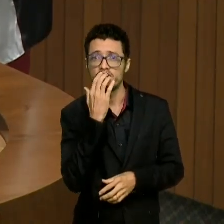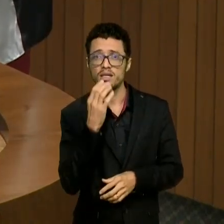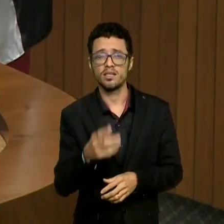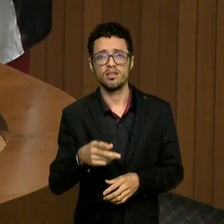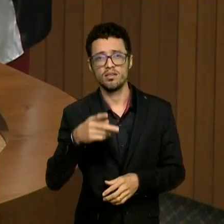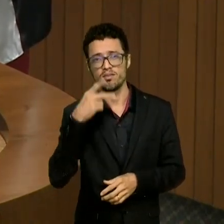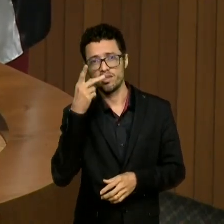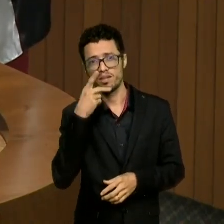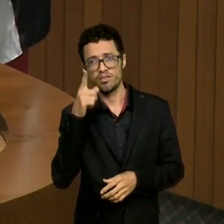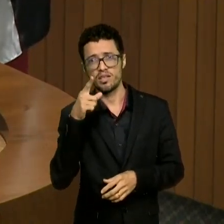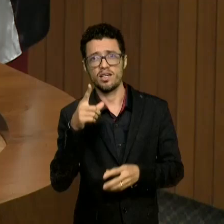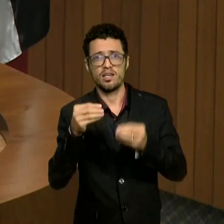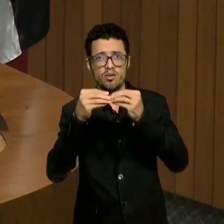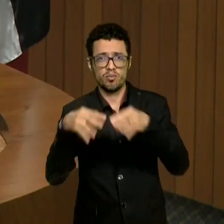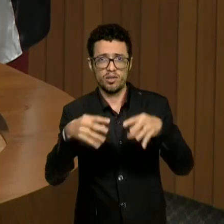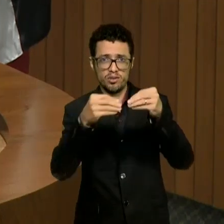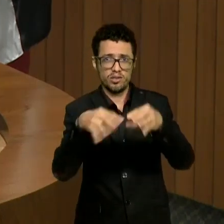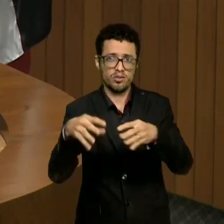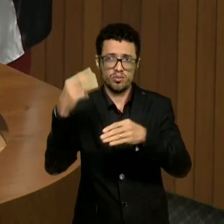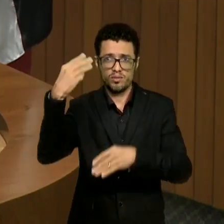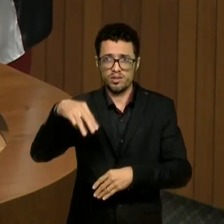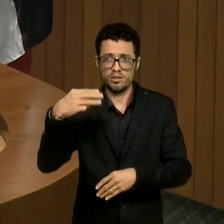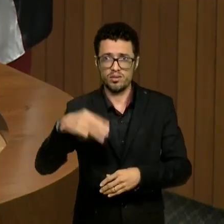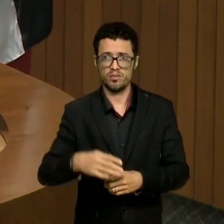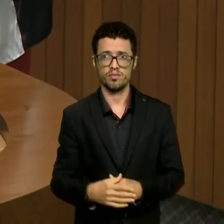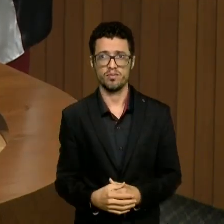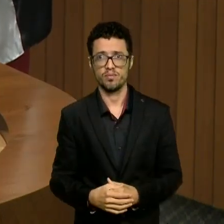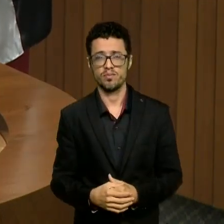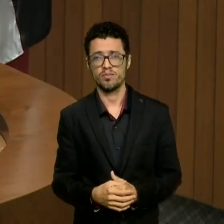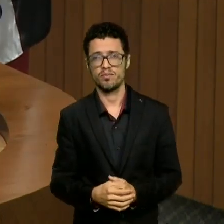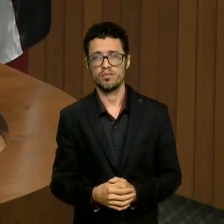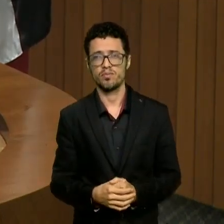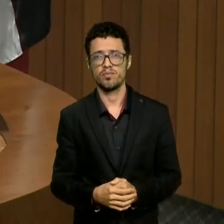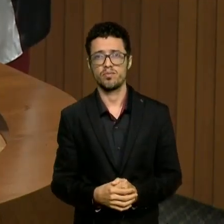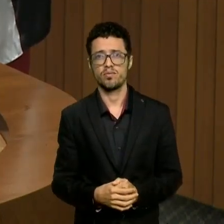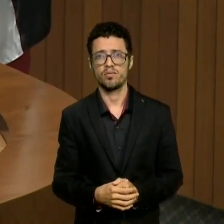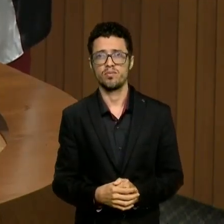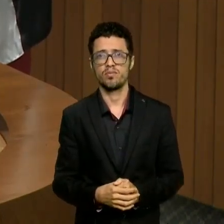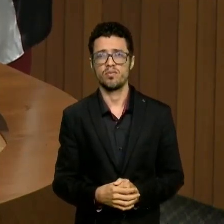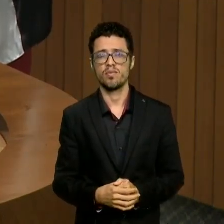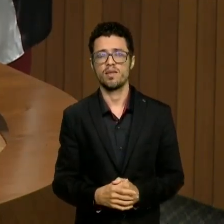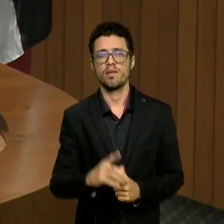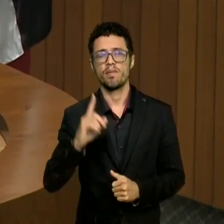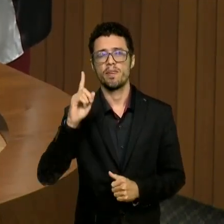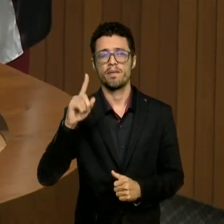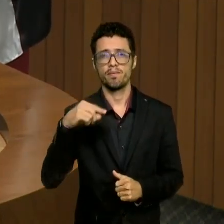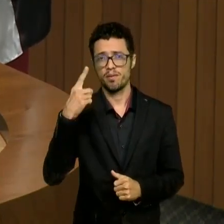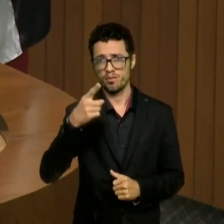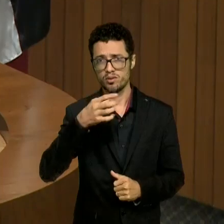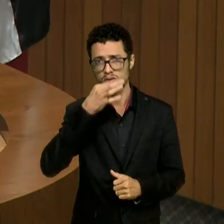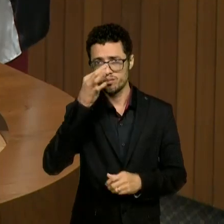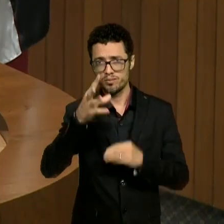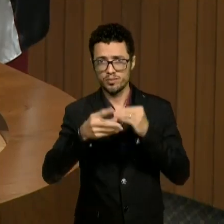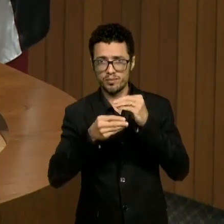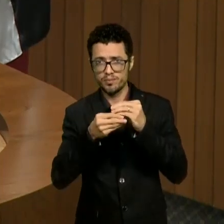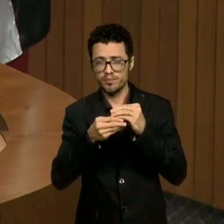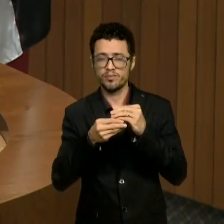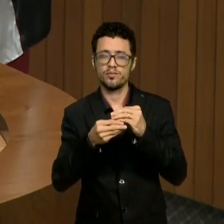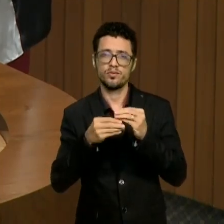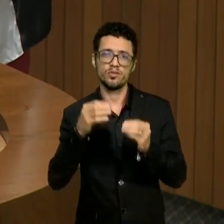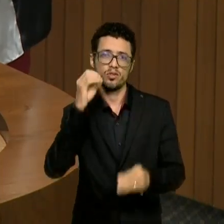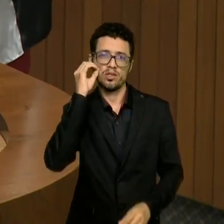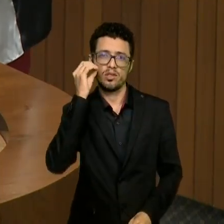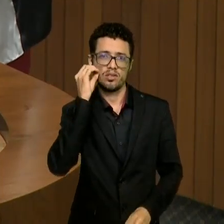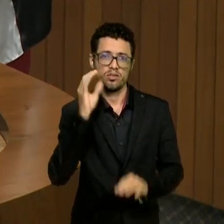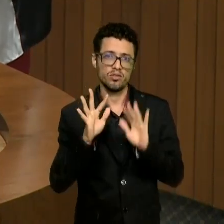só permitir, tudo bem, por causa que já teve esse acerramento, mas eu, após a parte do deputado Otalino, eu peço que encerre, que já